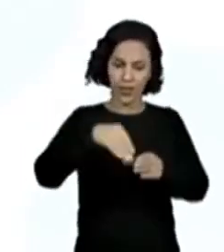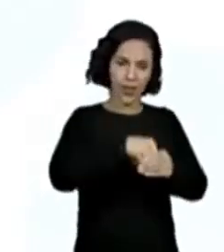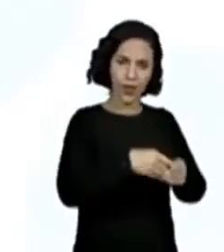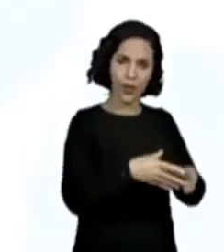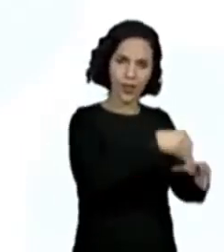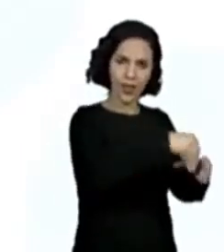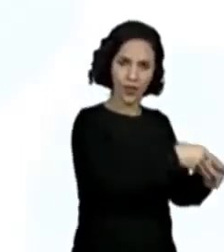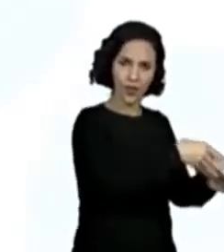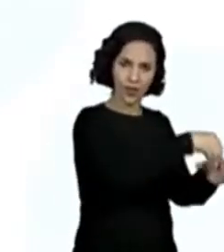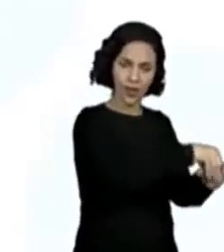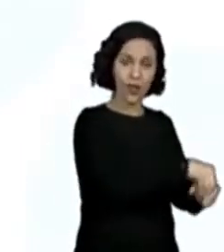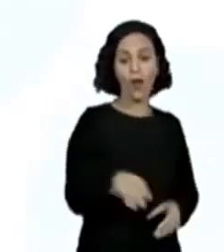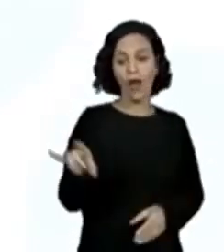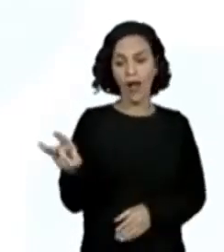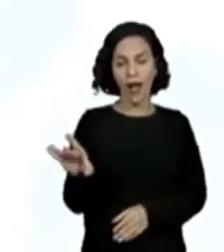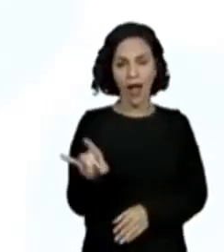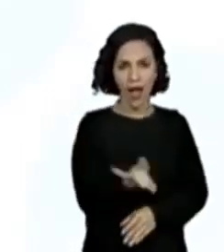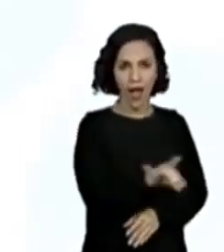essa situação?